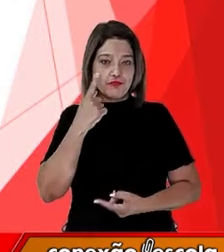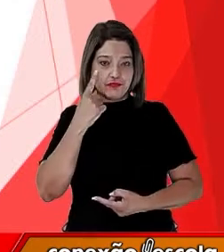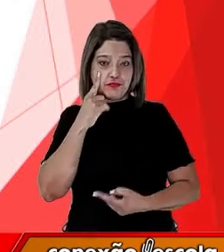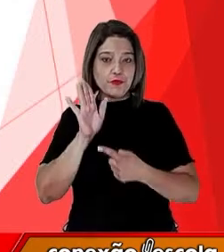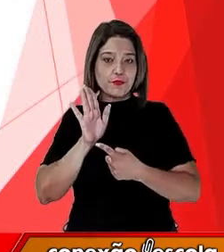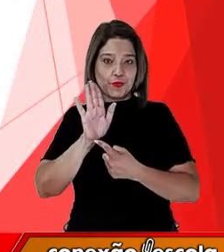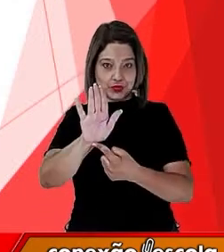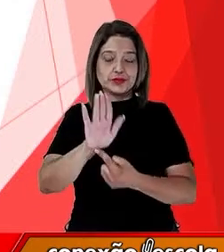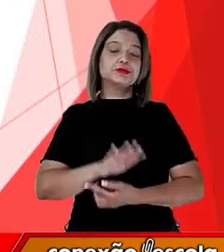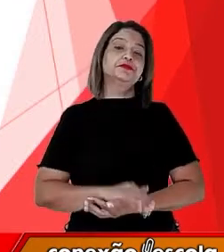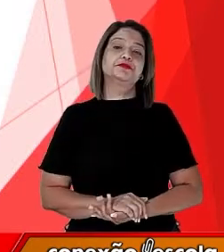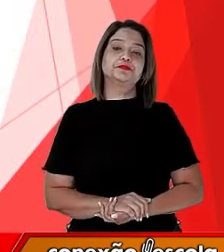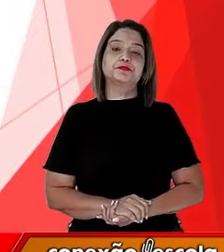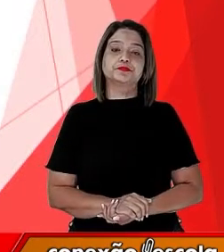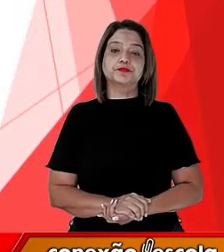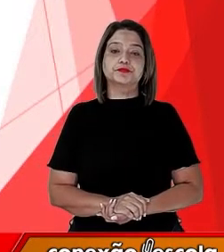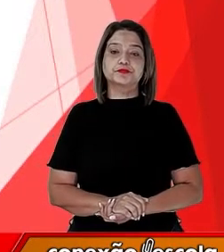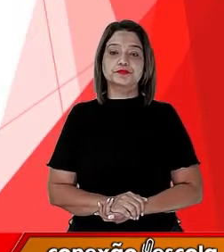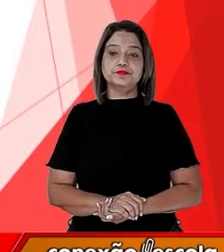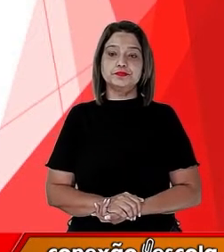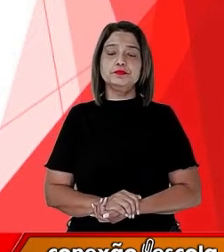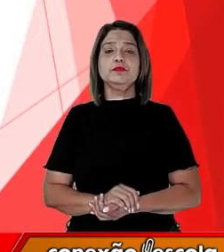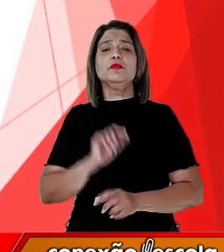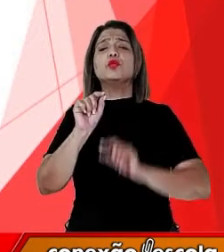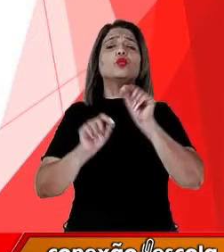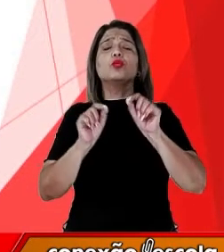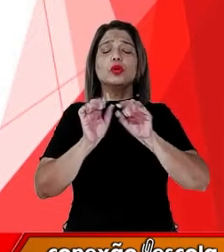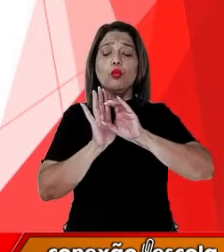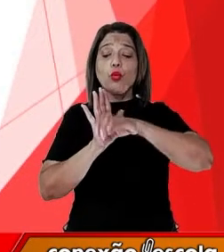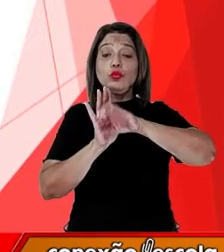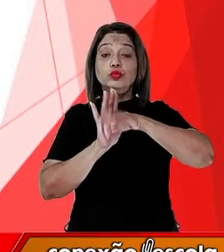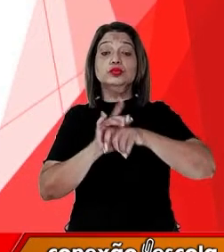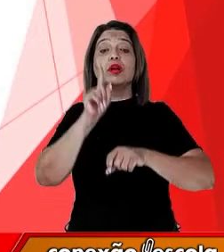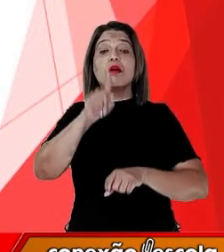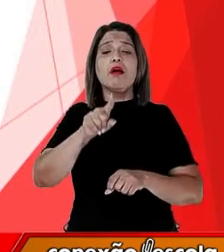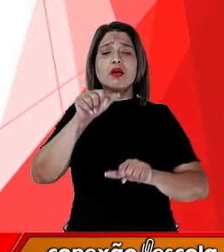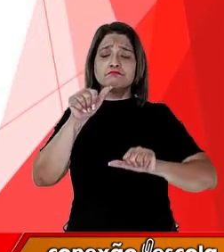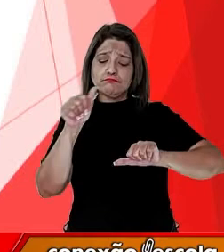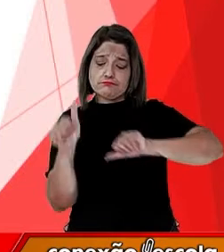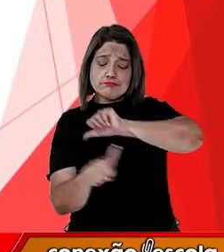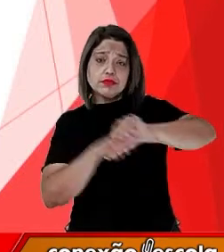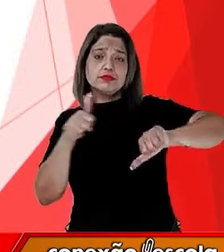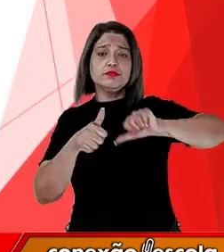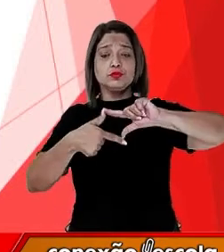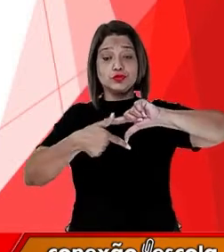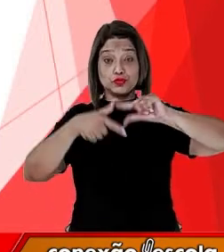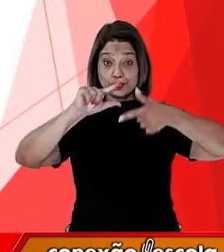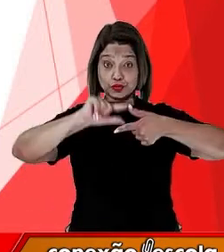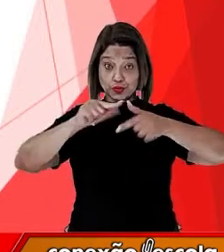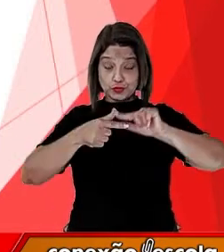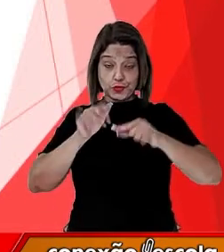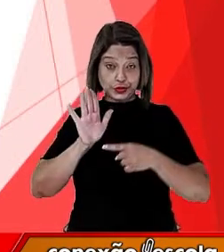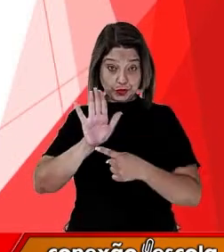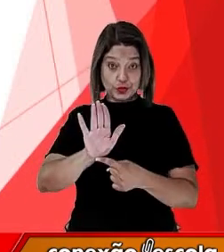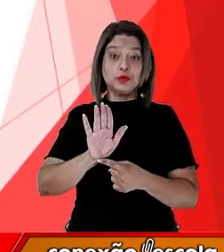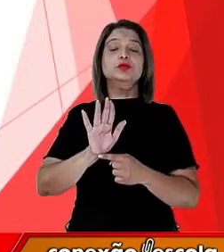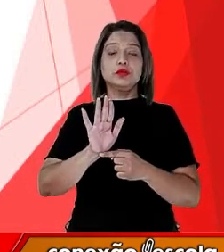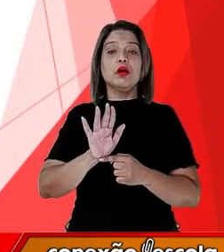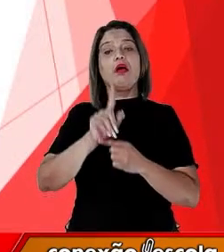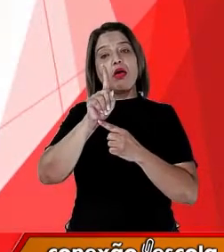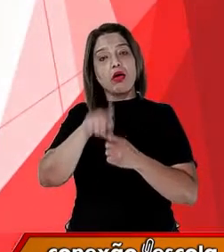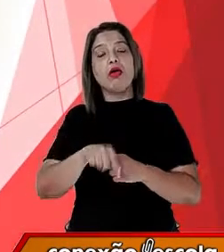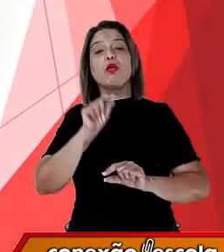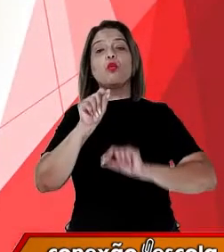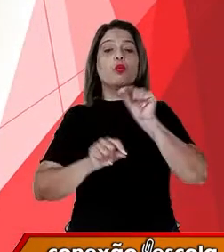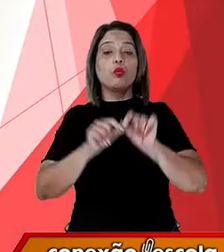Começando com o conceito do que é transformação geométrica. As transformações geométricas elas se dão